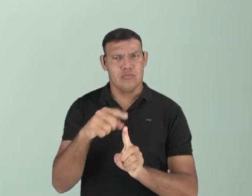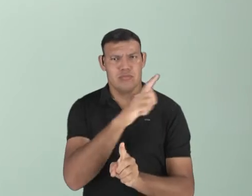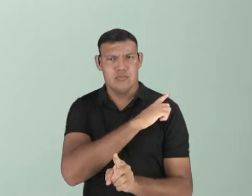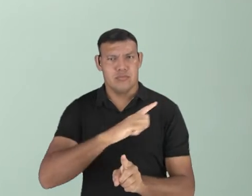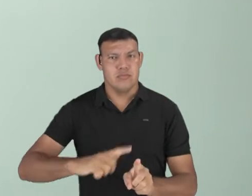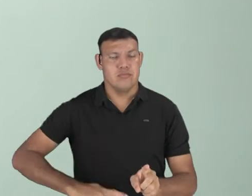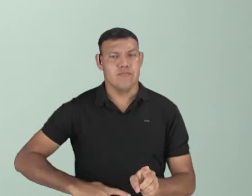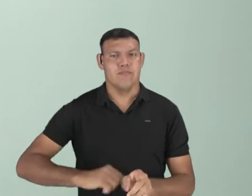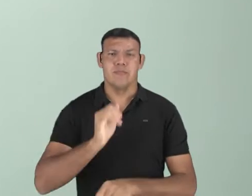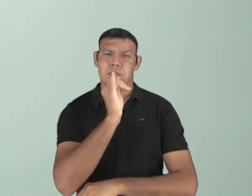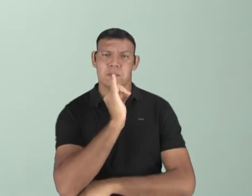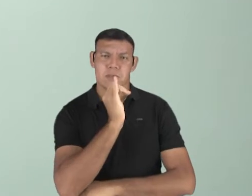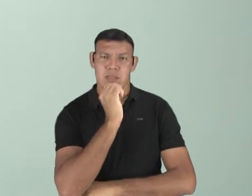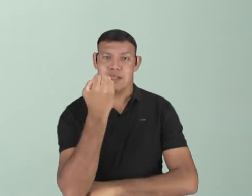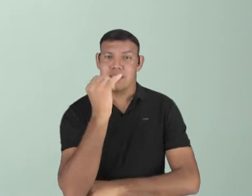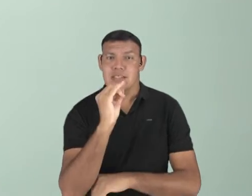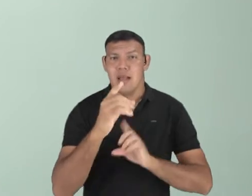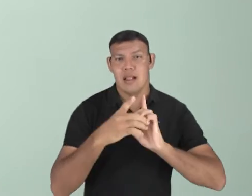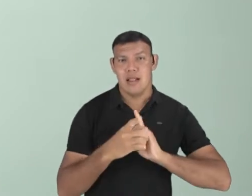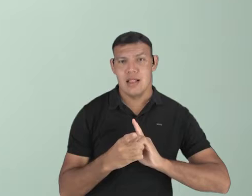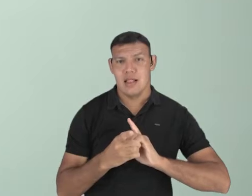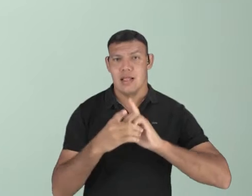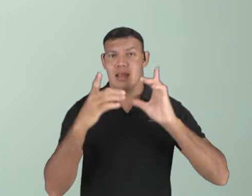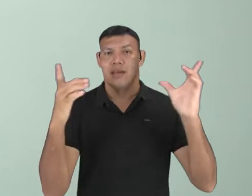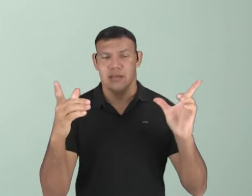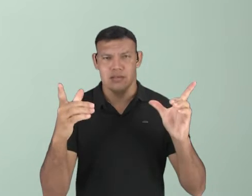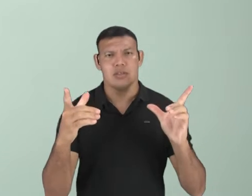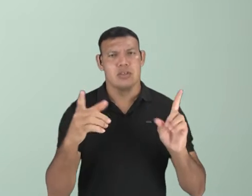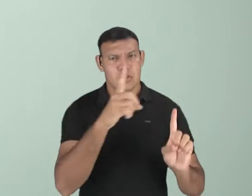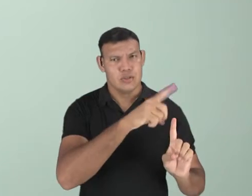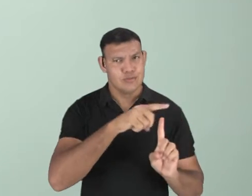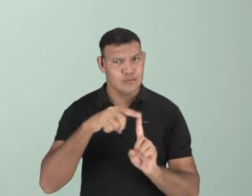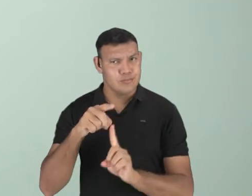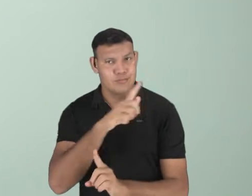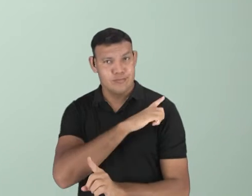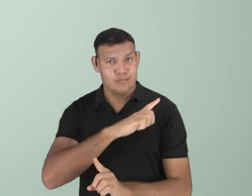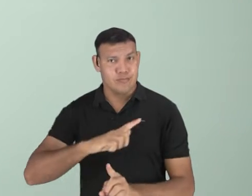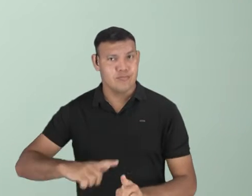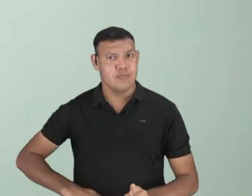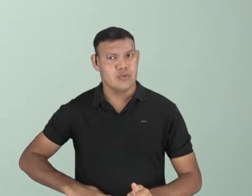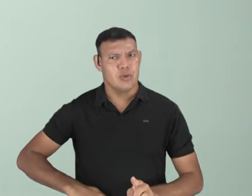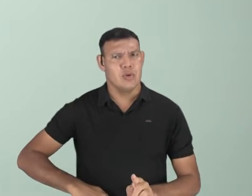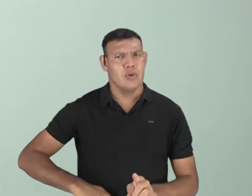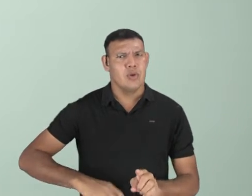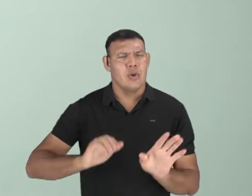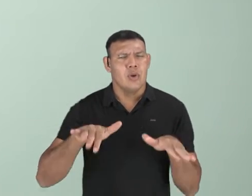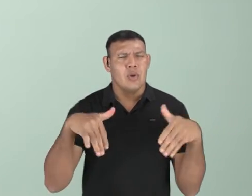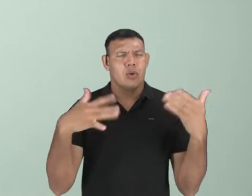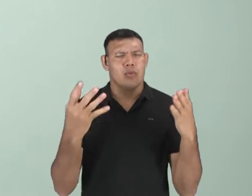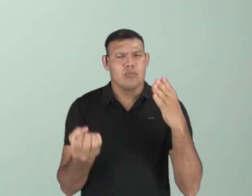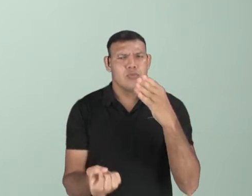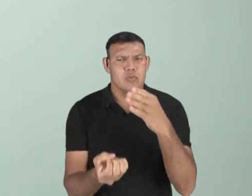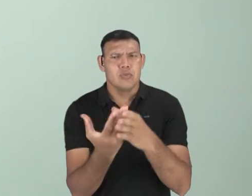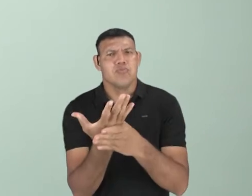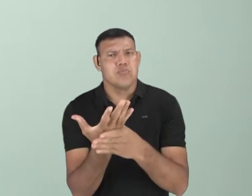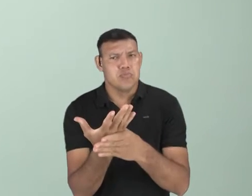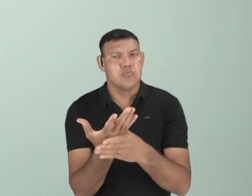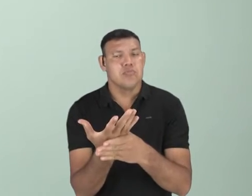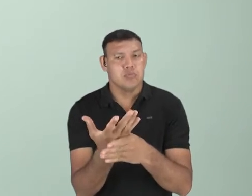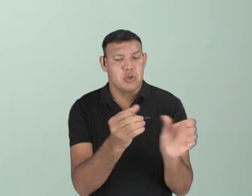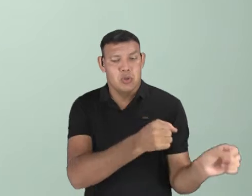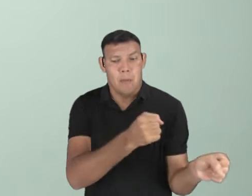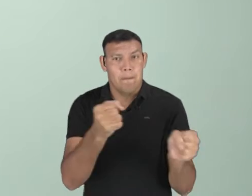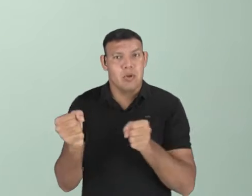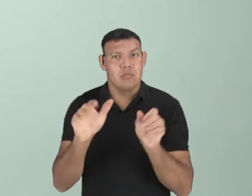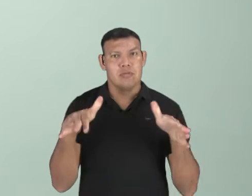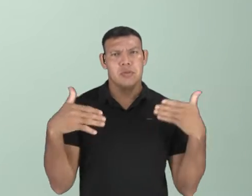por exemplo, se a democracia é uma forma de governo, qual a origem do poder na